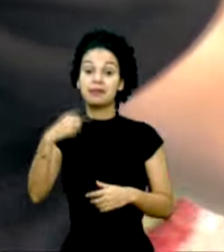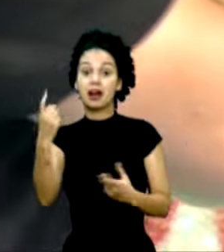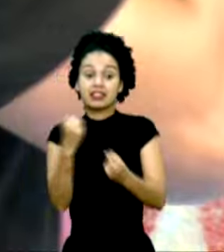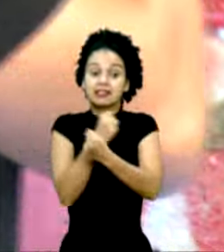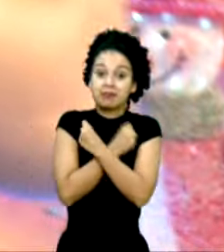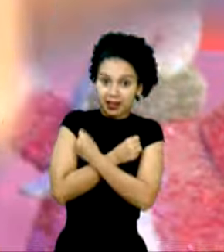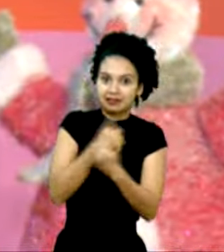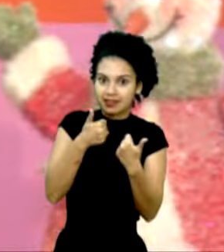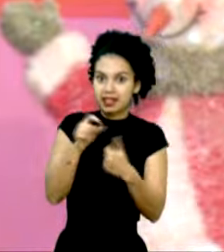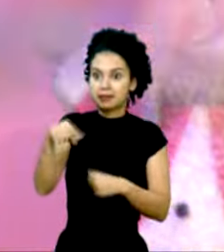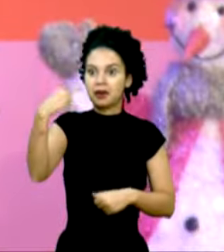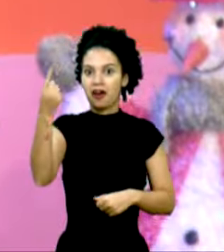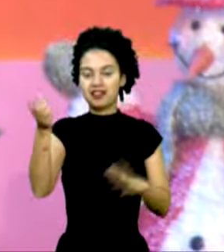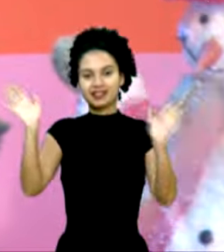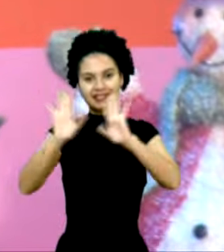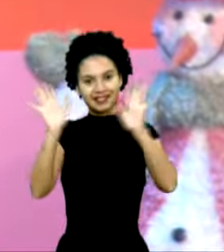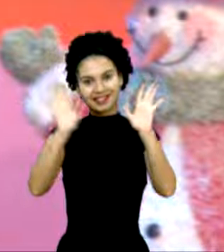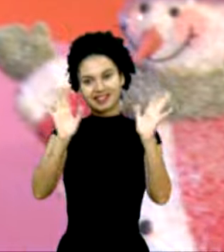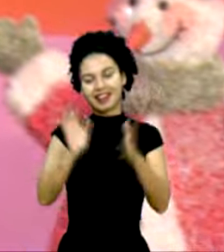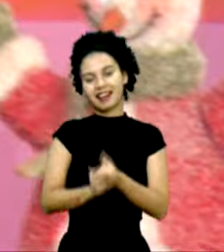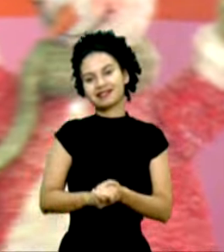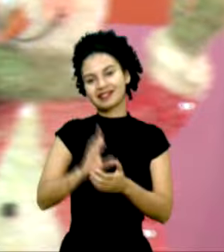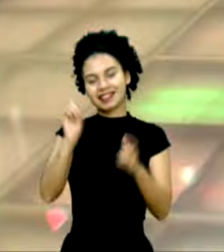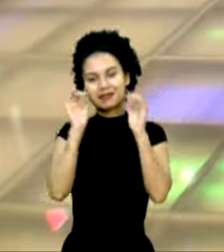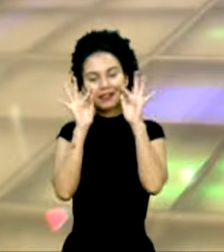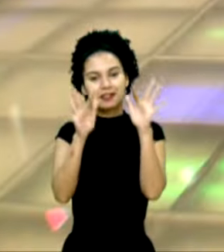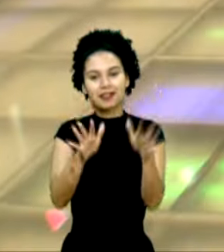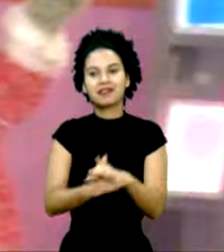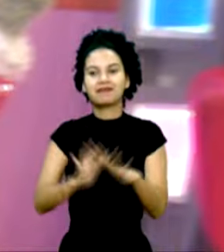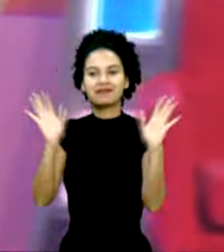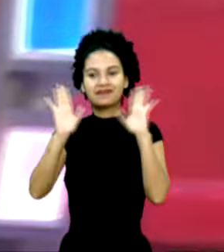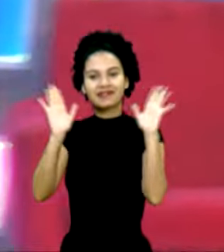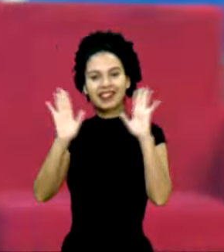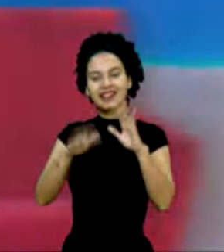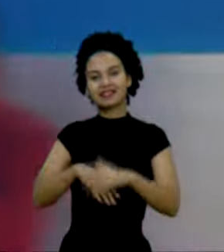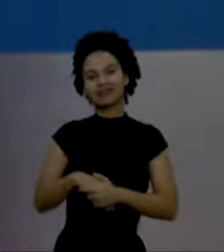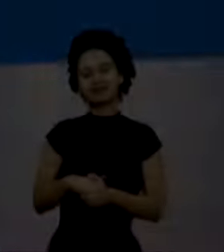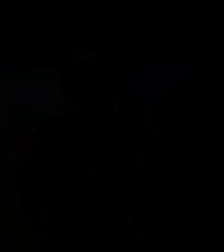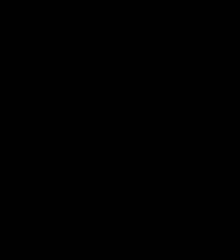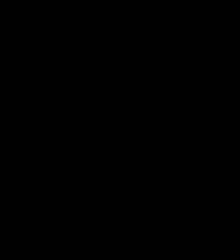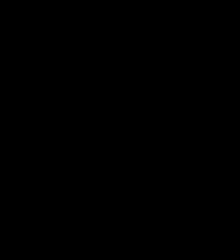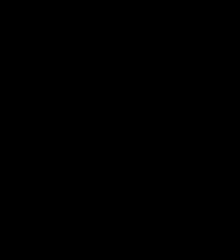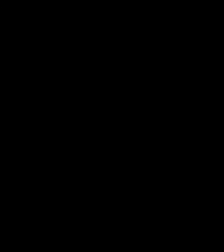Ah, vamos se Deus quiser. Tchau, meus queridos. Obrigado, vamos começar. Obrigado, Diana.